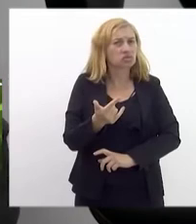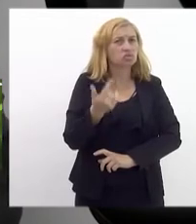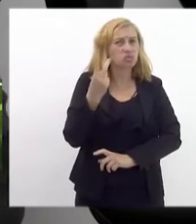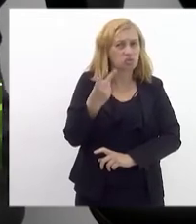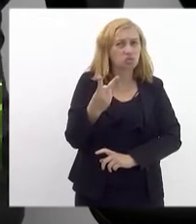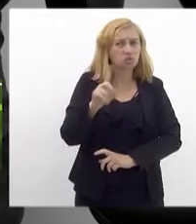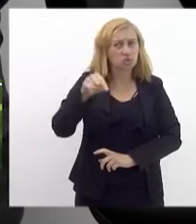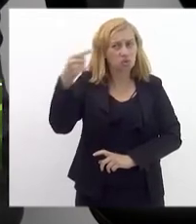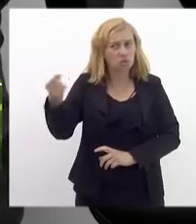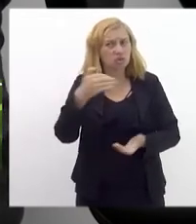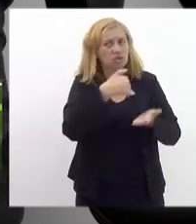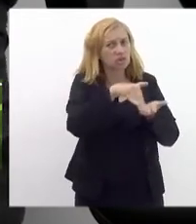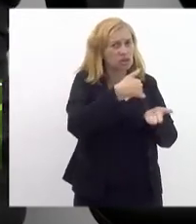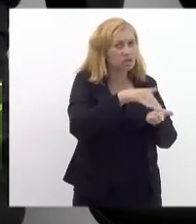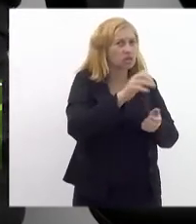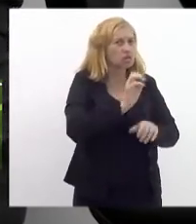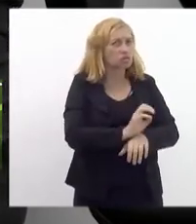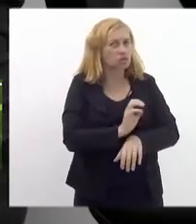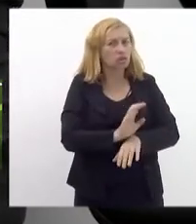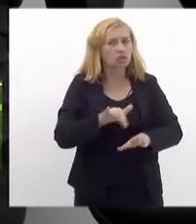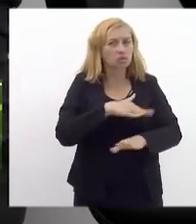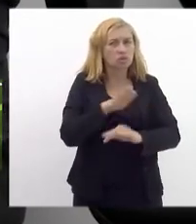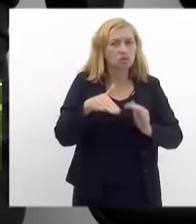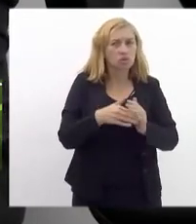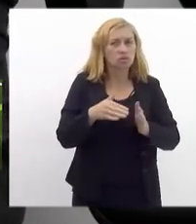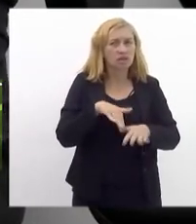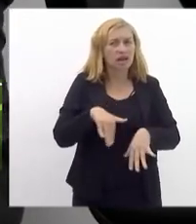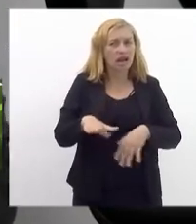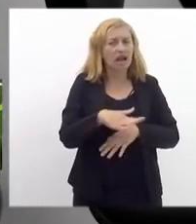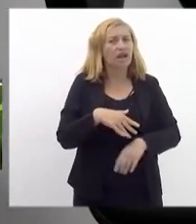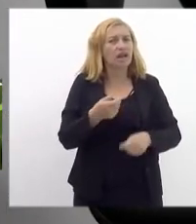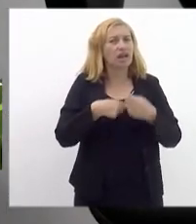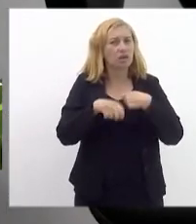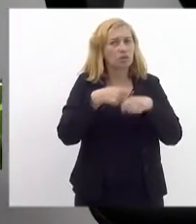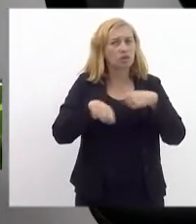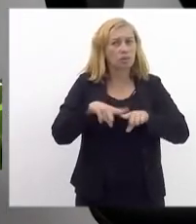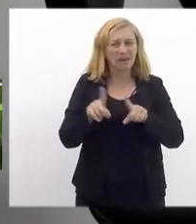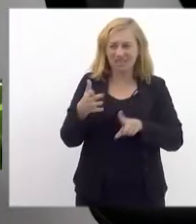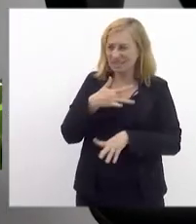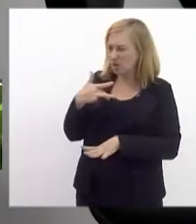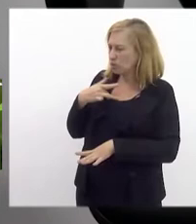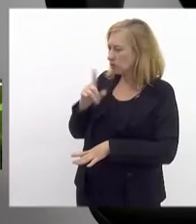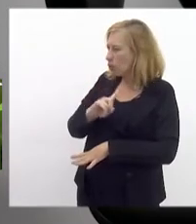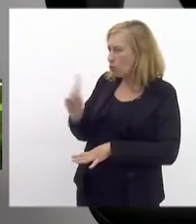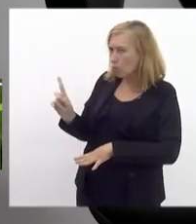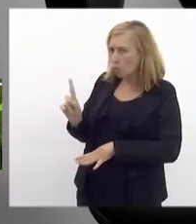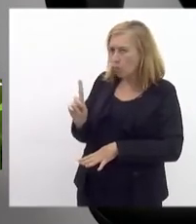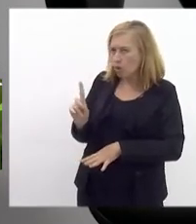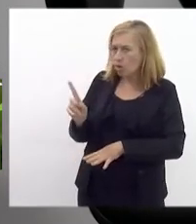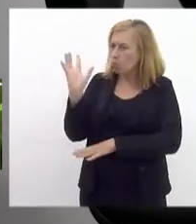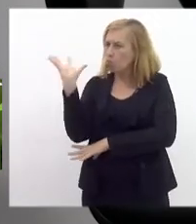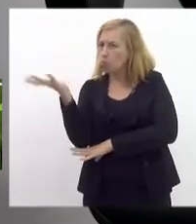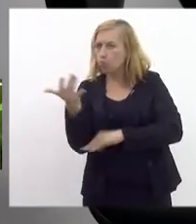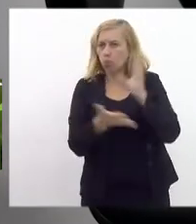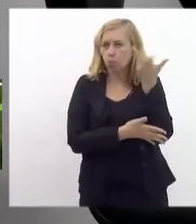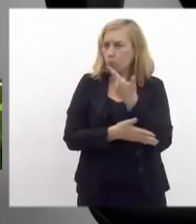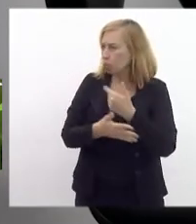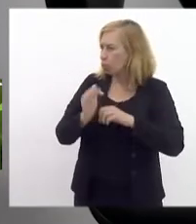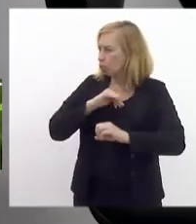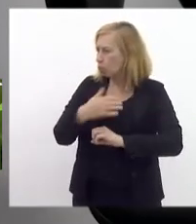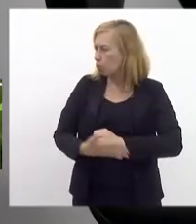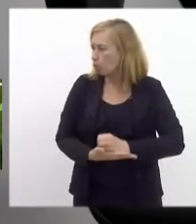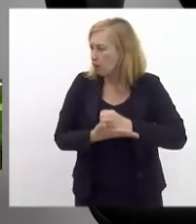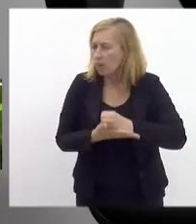secretarias, tem várias secretarias de Estado, todas da área econômica estão lá, mas a de saúde não está. A do meio ambiente e sustentabilidade não